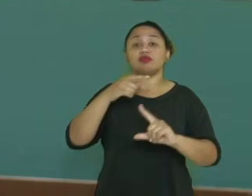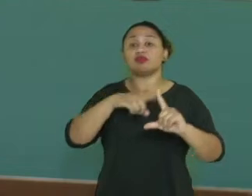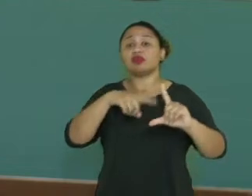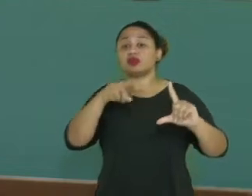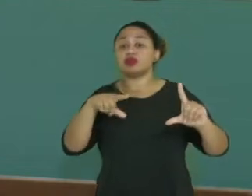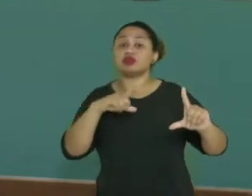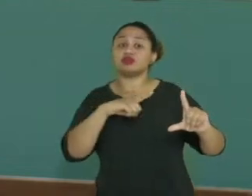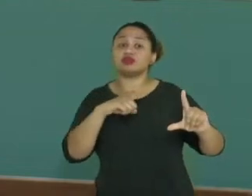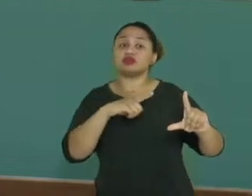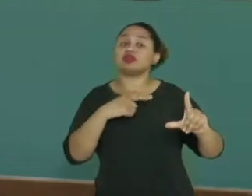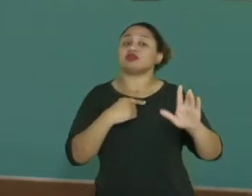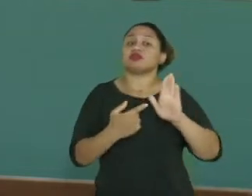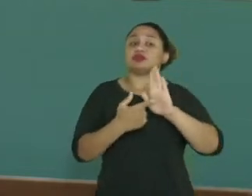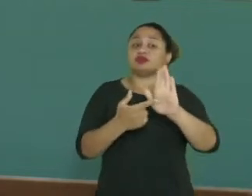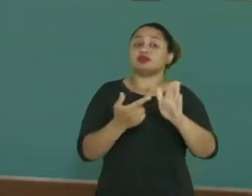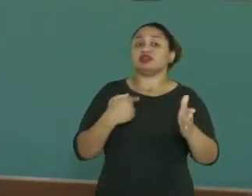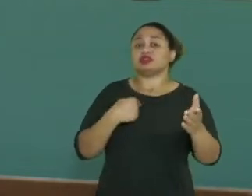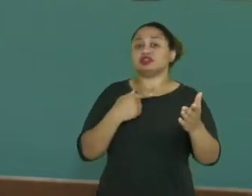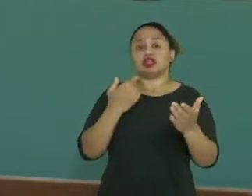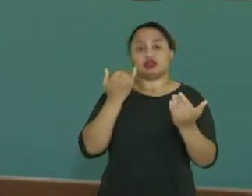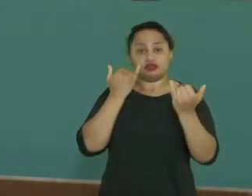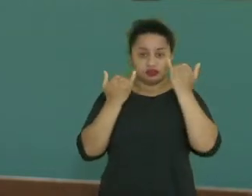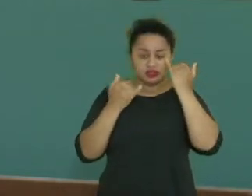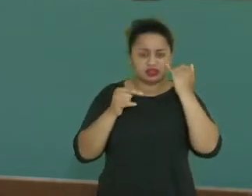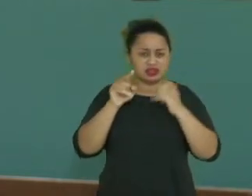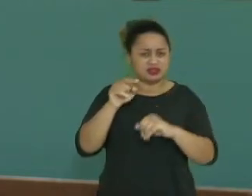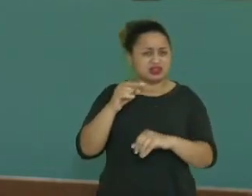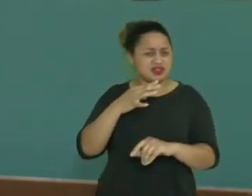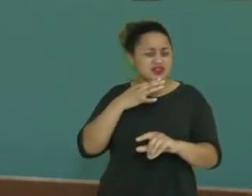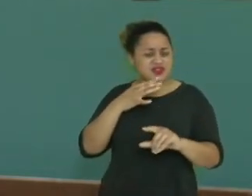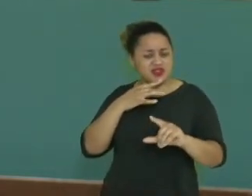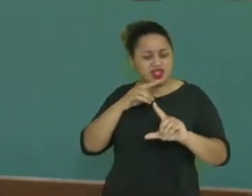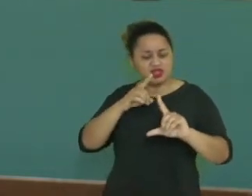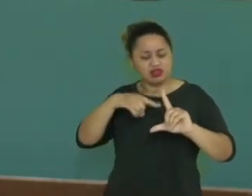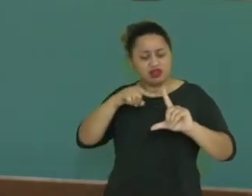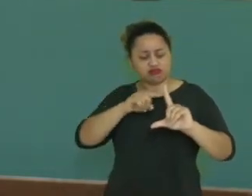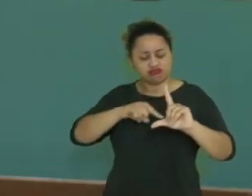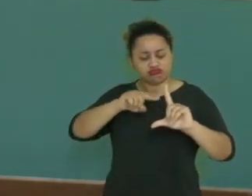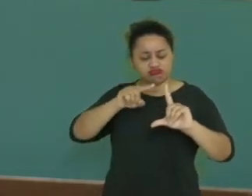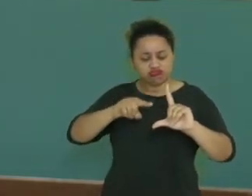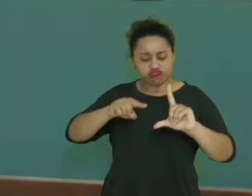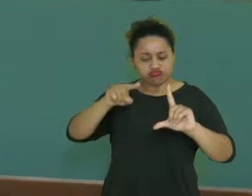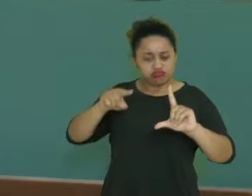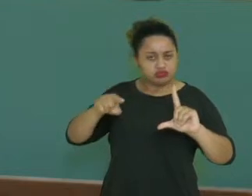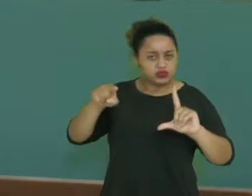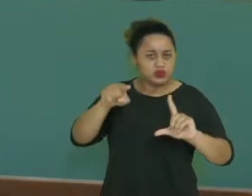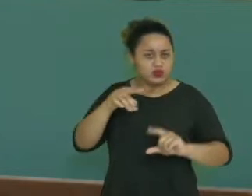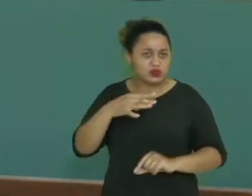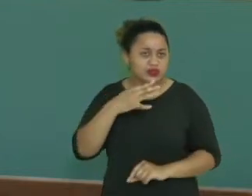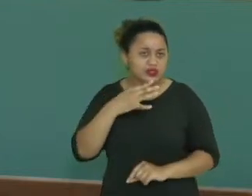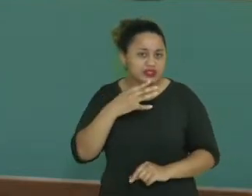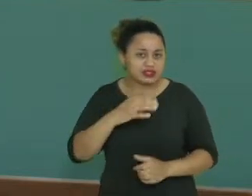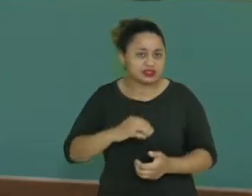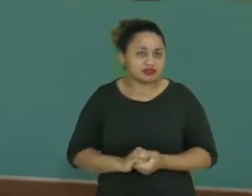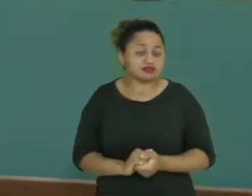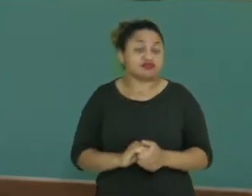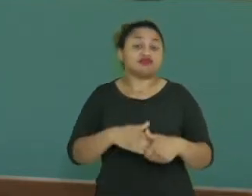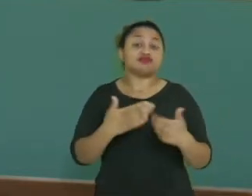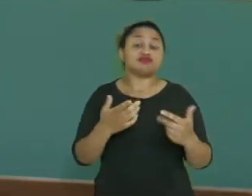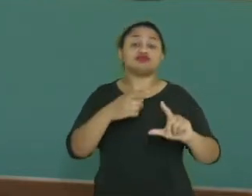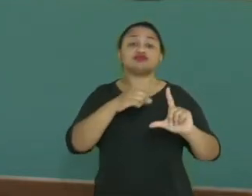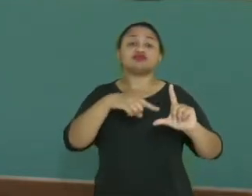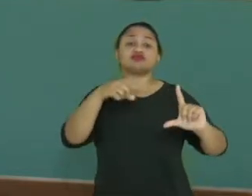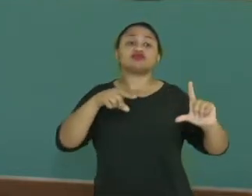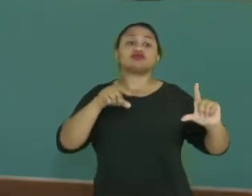dado? Já ouviu falar do gráfico de segmentos, que é um desses modelos de gráfico? Então aqui, ó, os